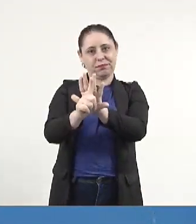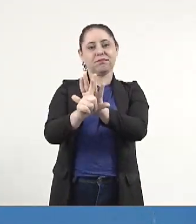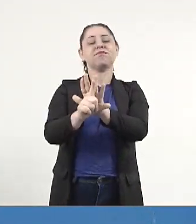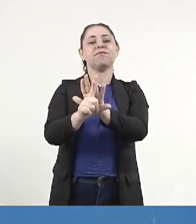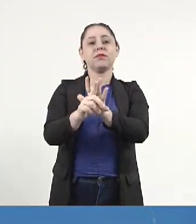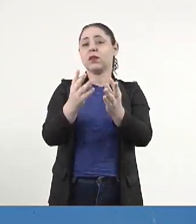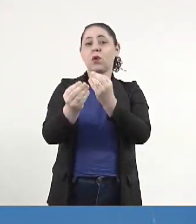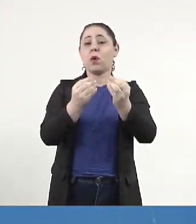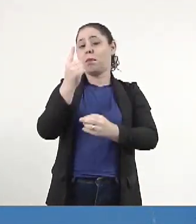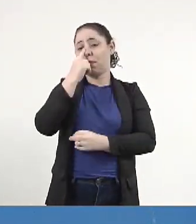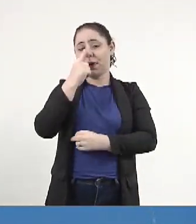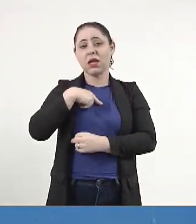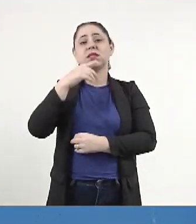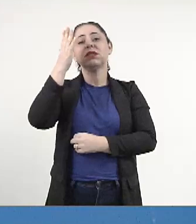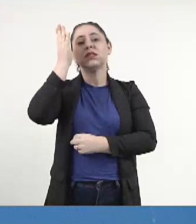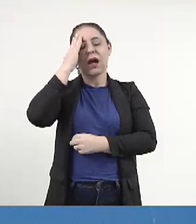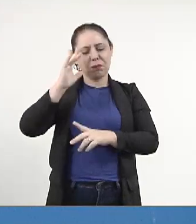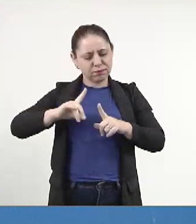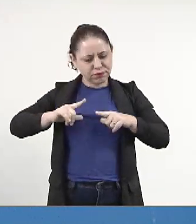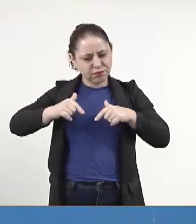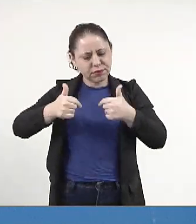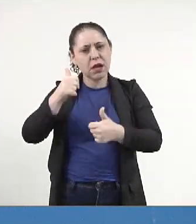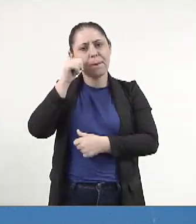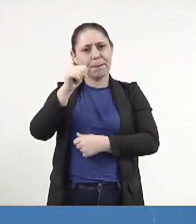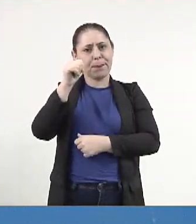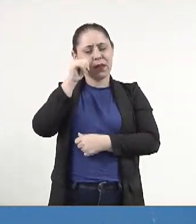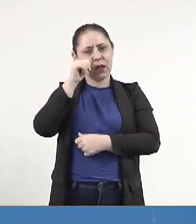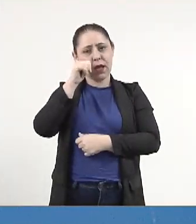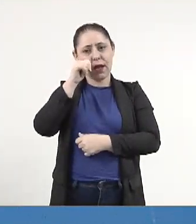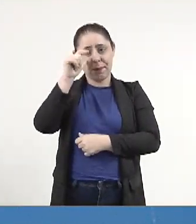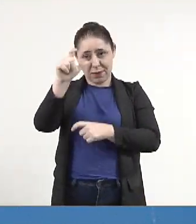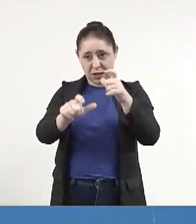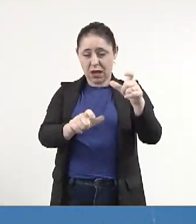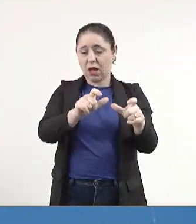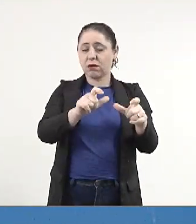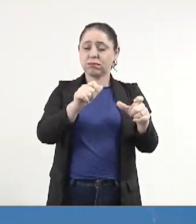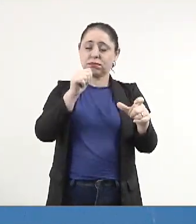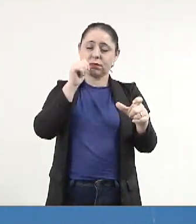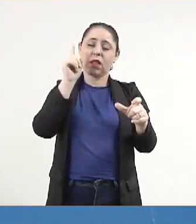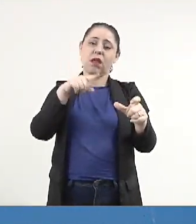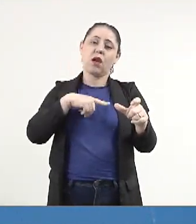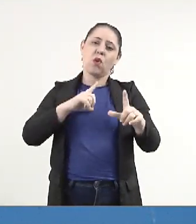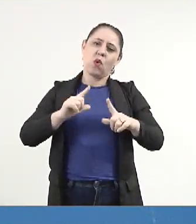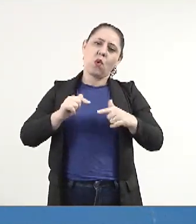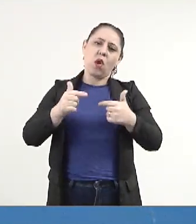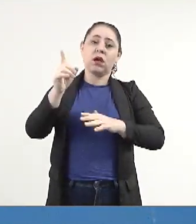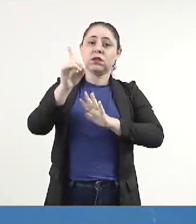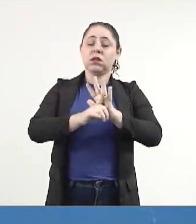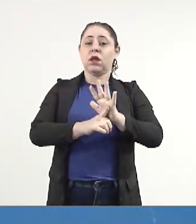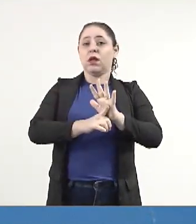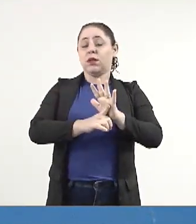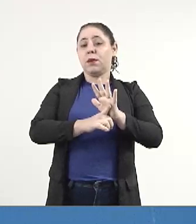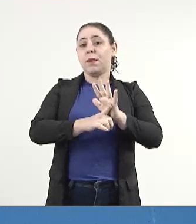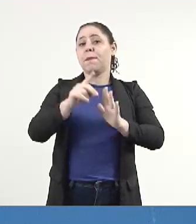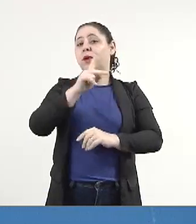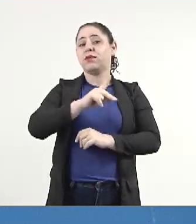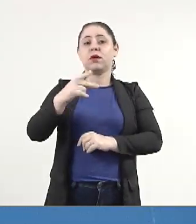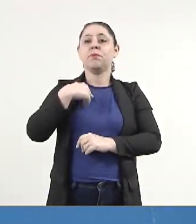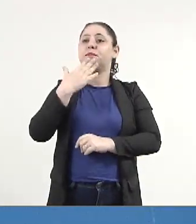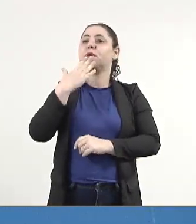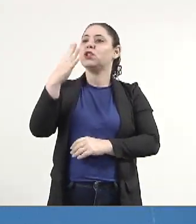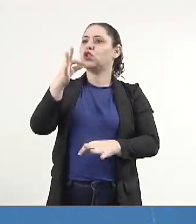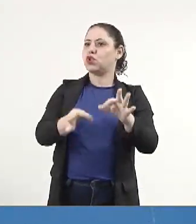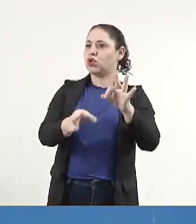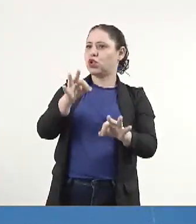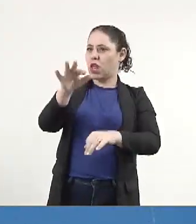E como mãe atípica, a gente sabe da luta dessas mulheres. É uma luta constante. Para poder ter direito a um professor apoio, tem que recorrer